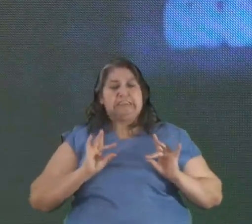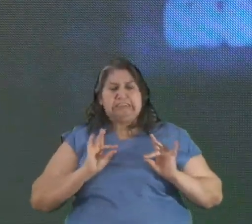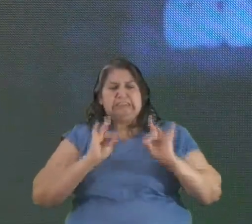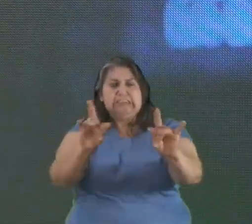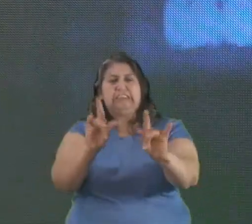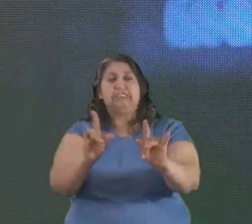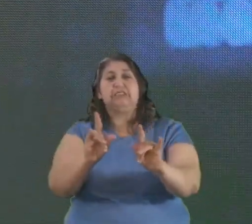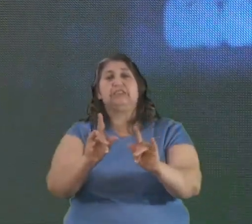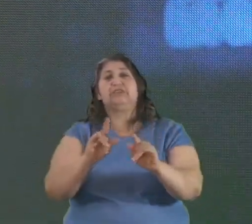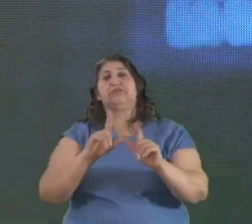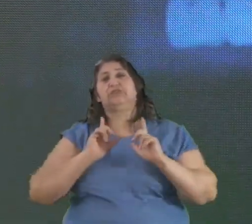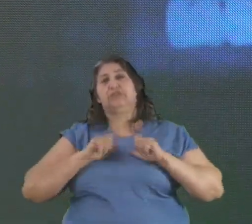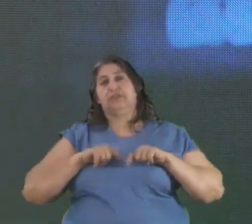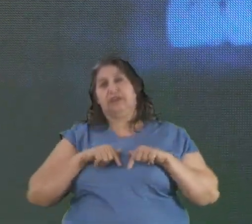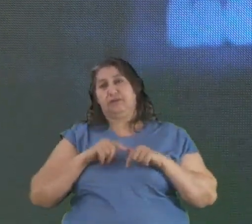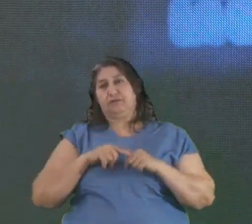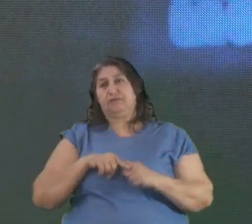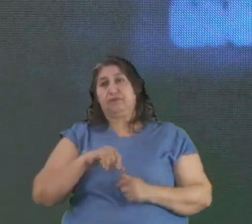Irã,